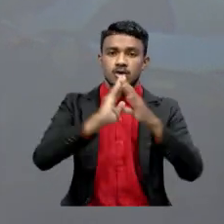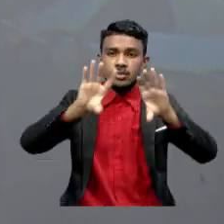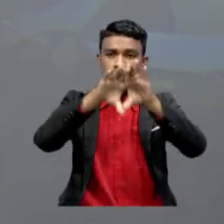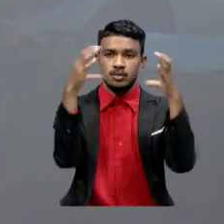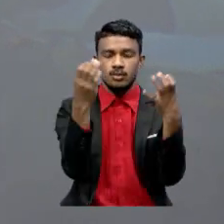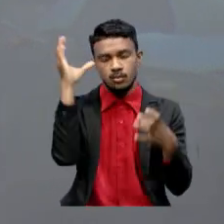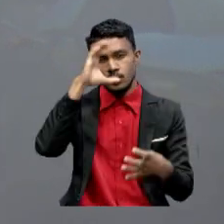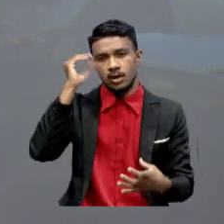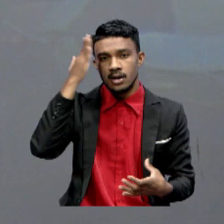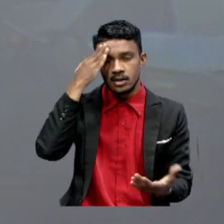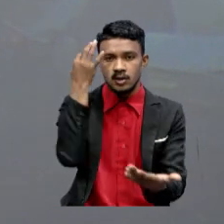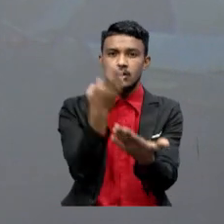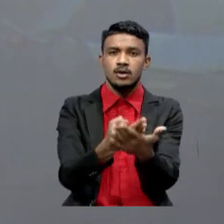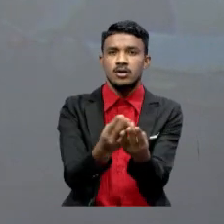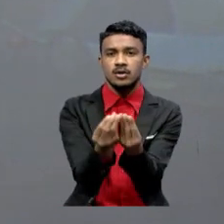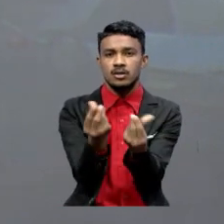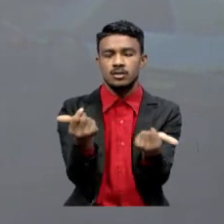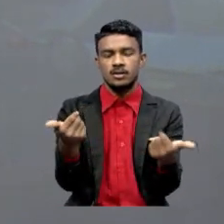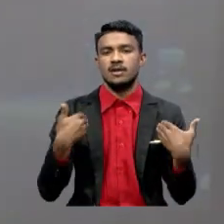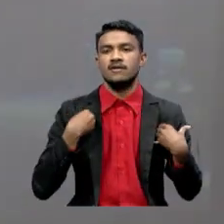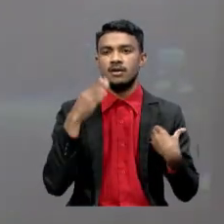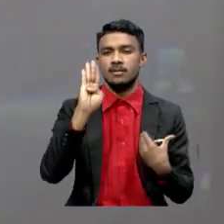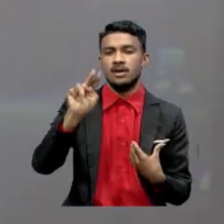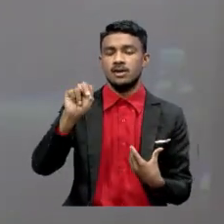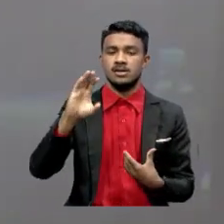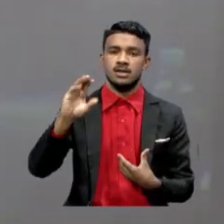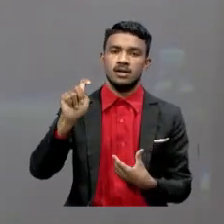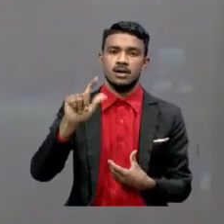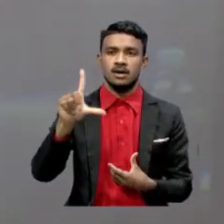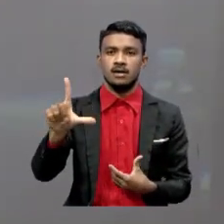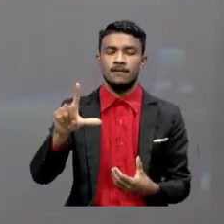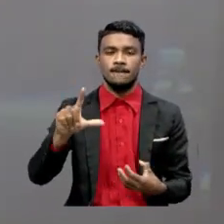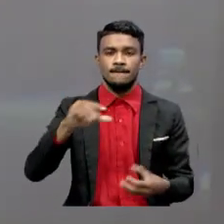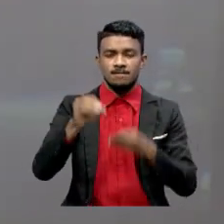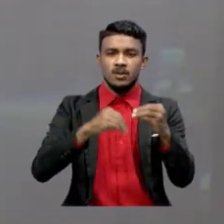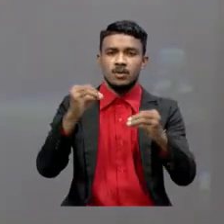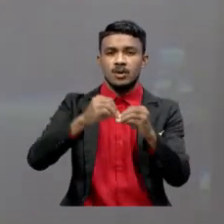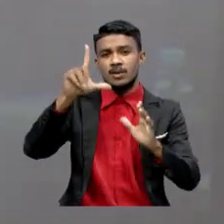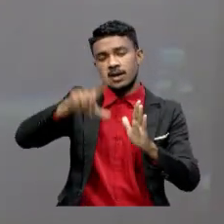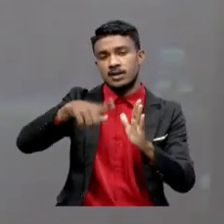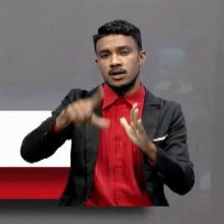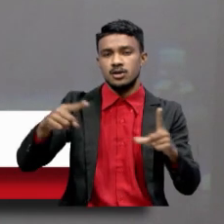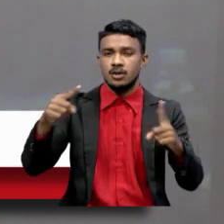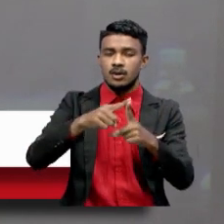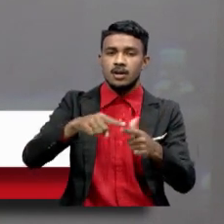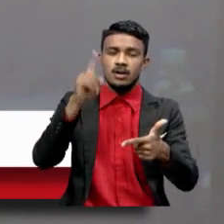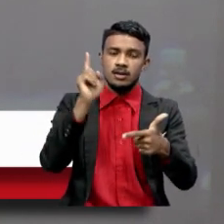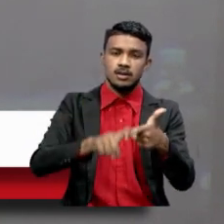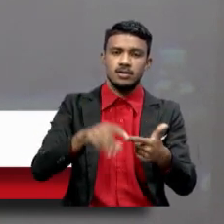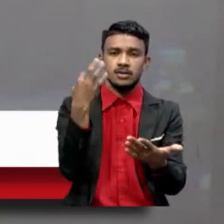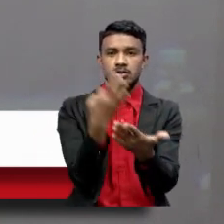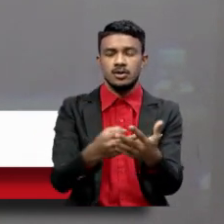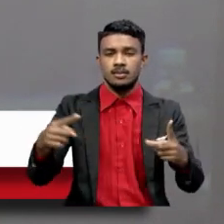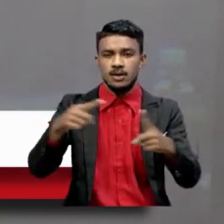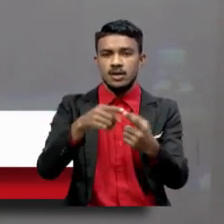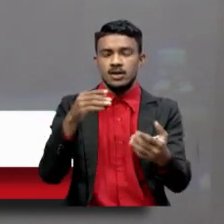fiskaliza nini osan restu ia BNCTL. Kona ba atraso ba segundo pagamento ba projeto comunitário.